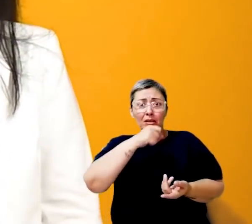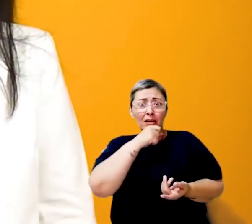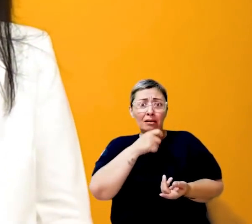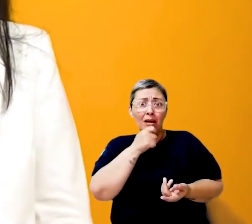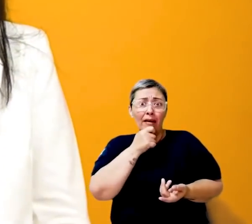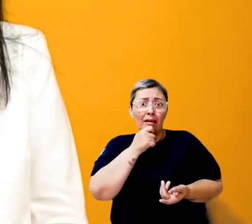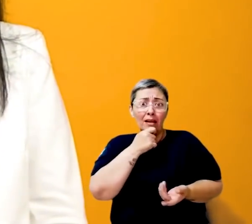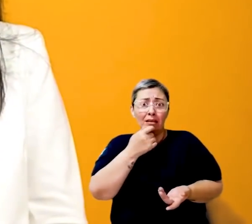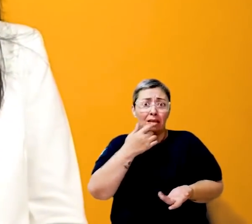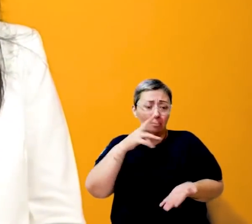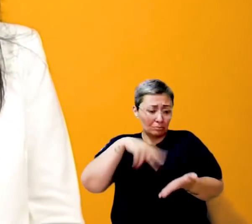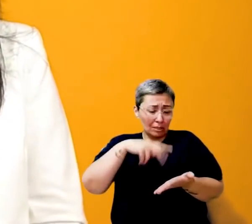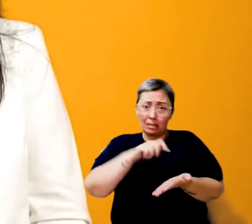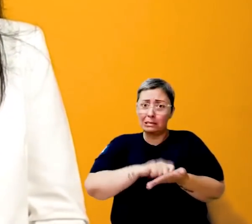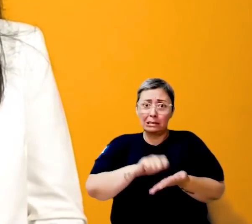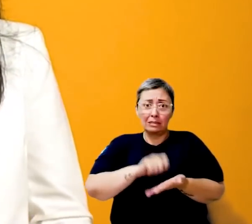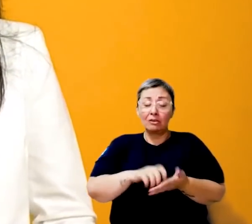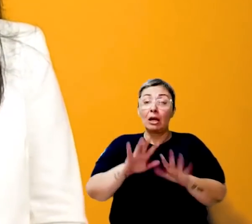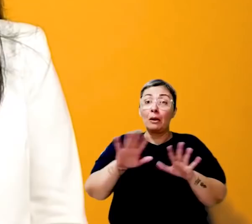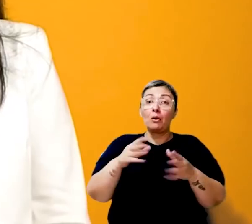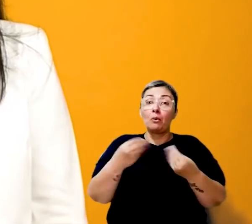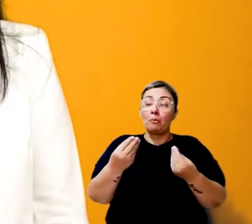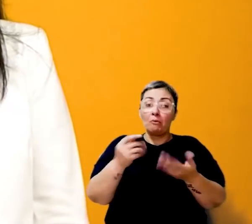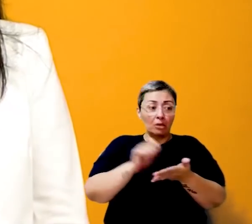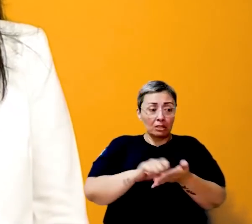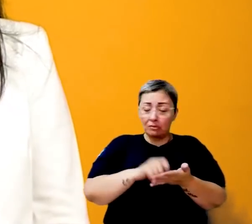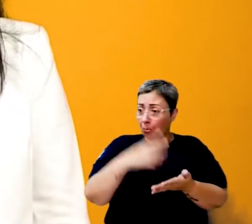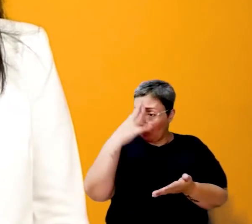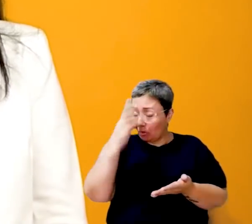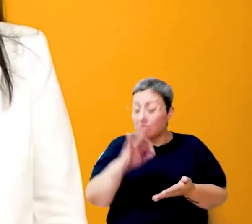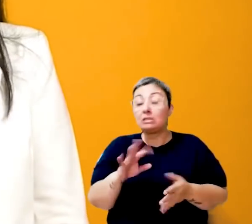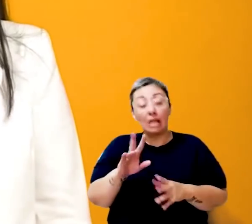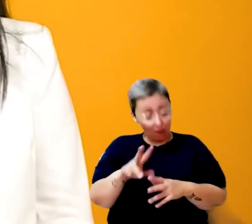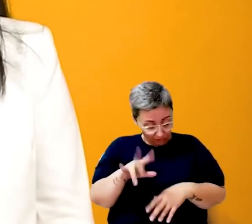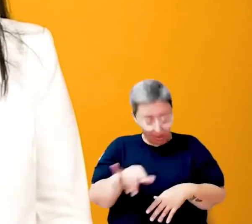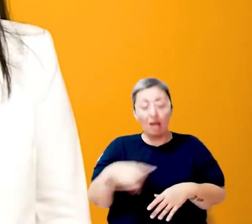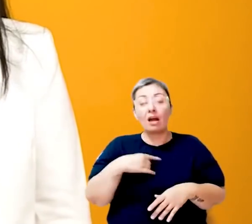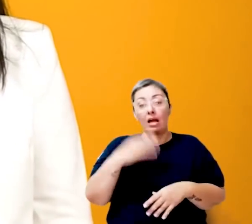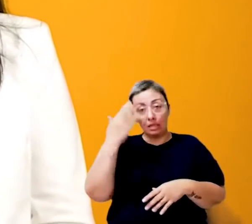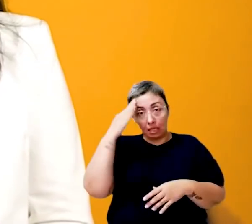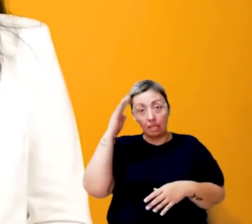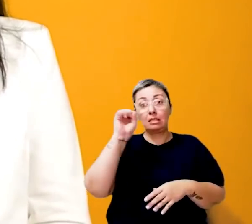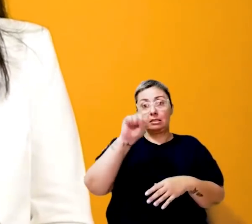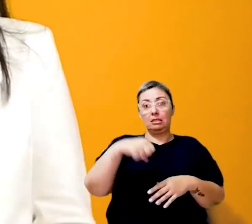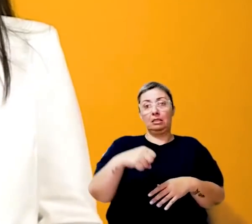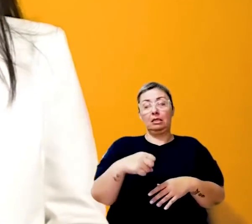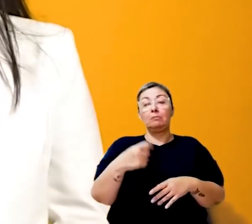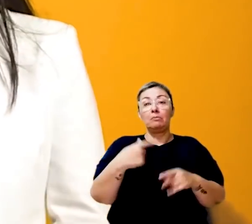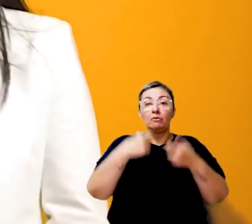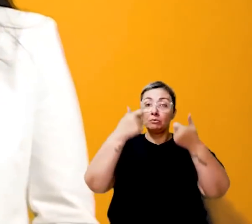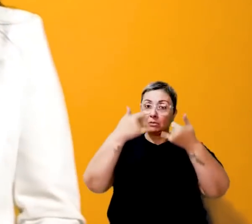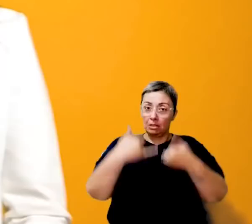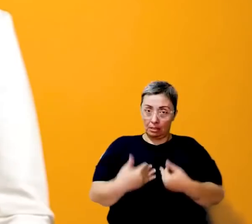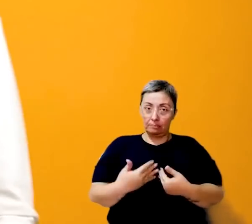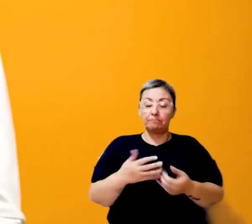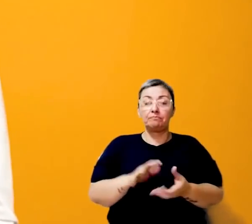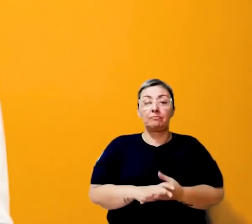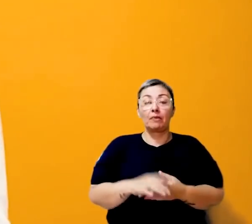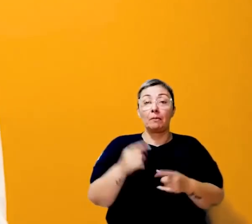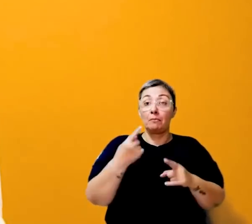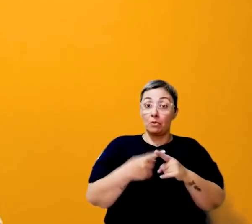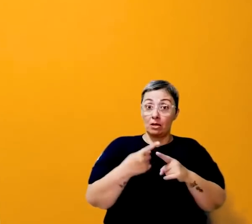e escrever, como que é isso? Eu vou escrever, ele não vai entender. Não, ele entende sim, e eu vou falar como, tá?